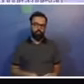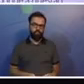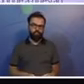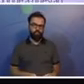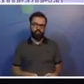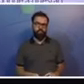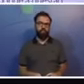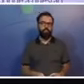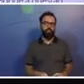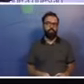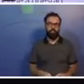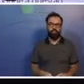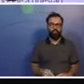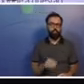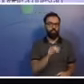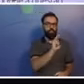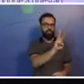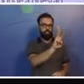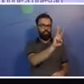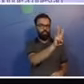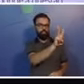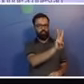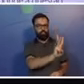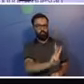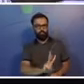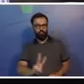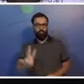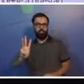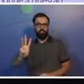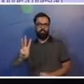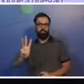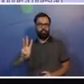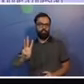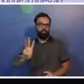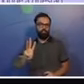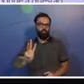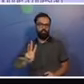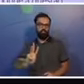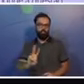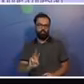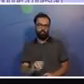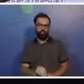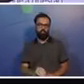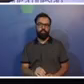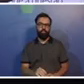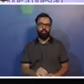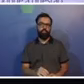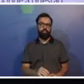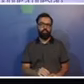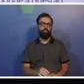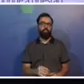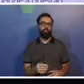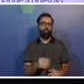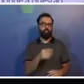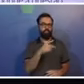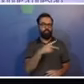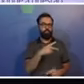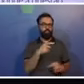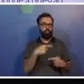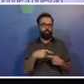3 estava multiplicando, vai passar dividindo. Menos 21 dividido por